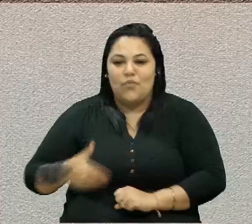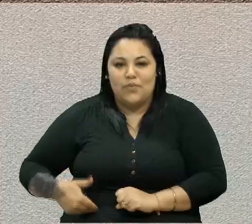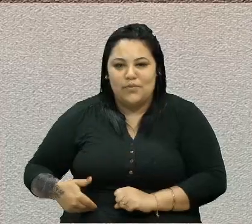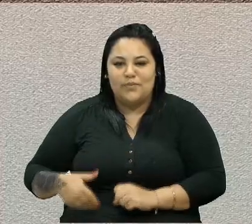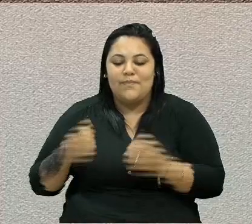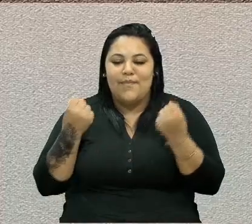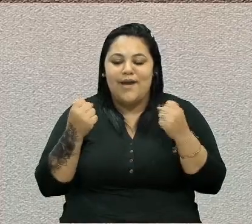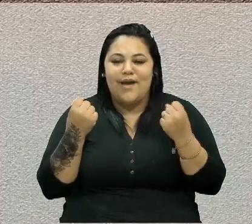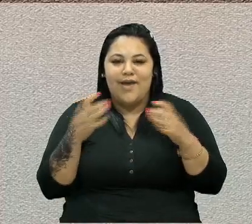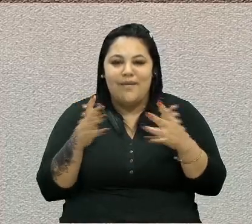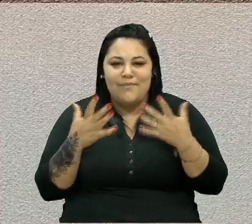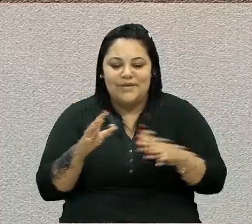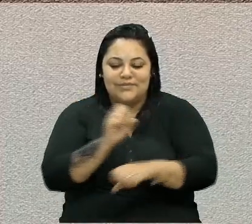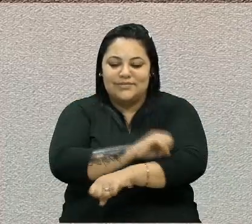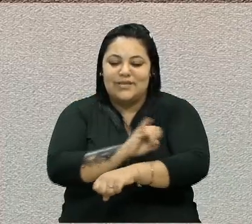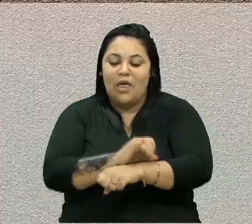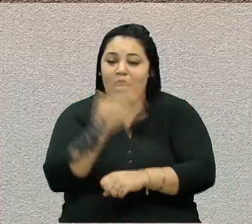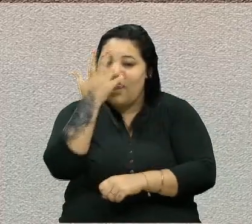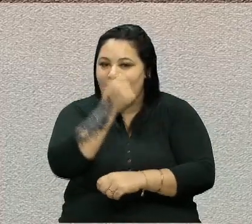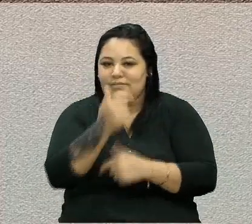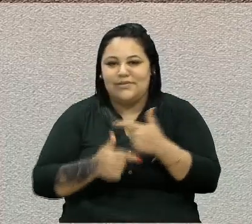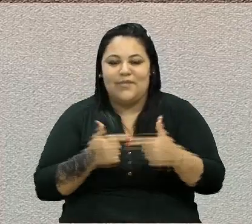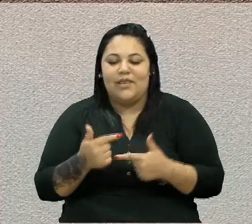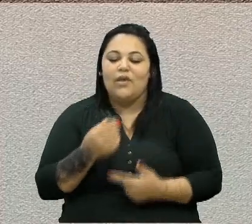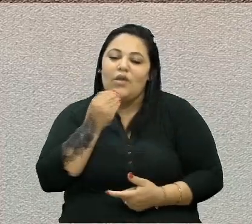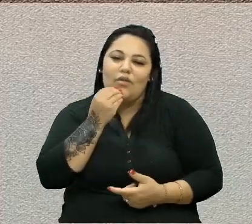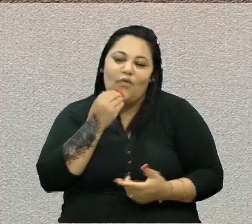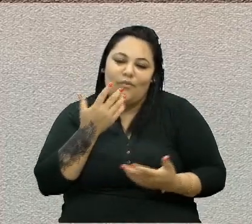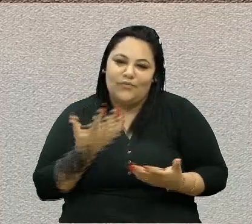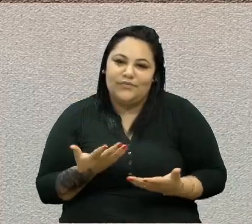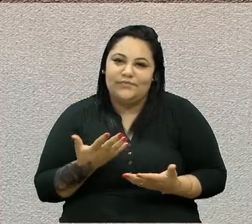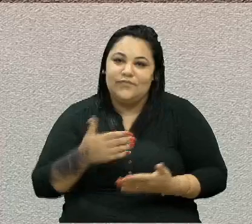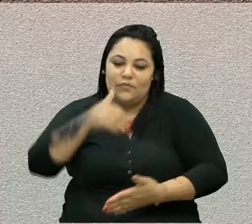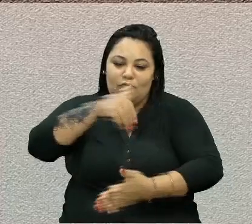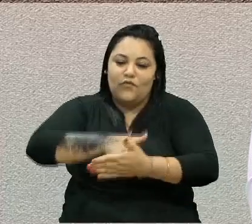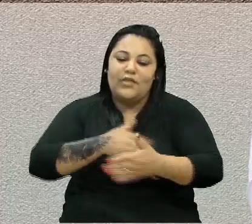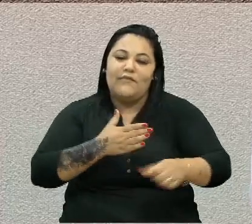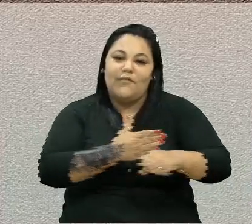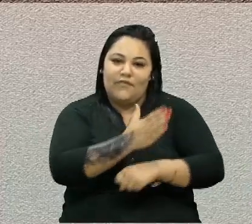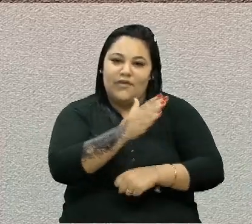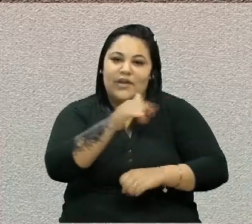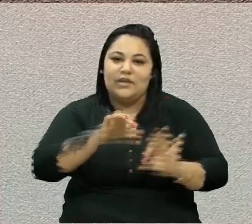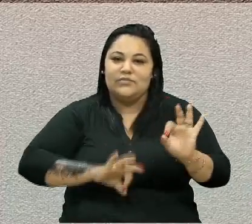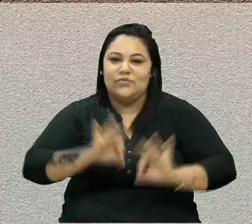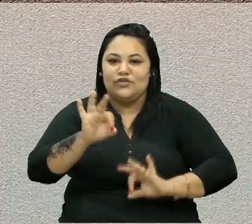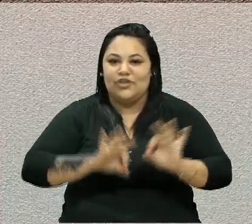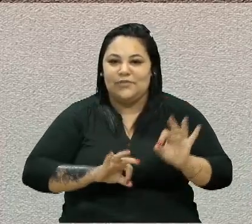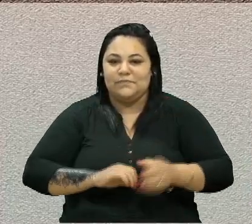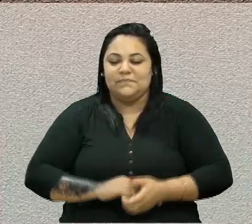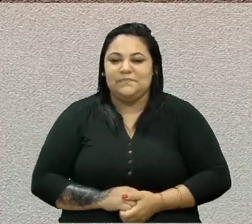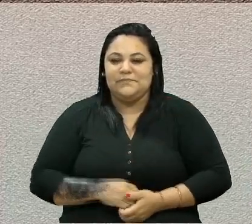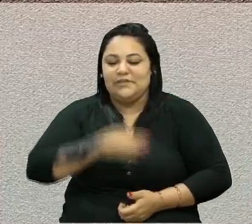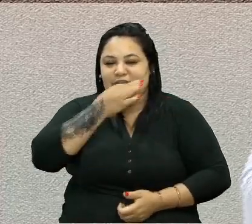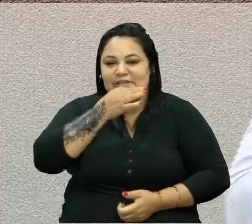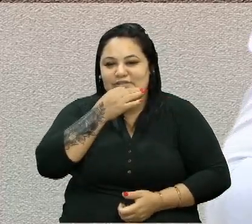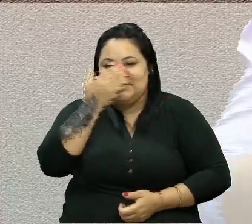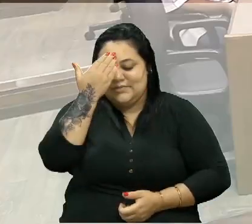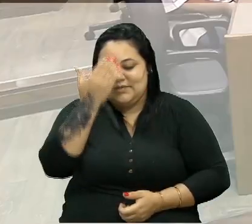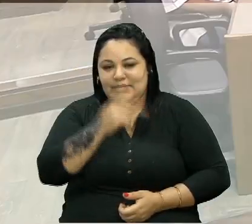belo trabalho que realizam e, evidentemente, vamos votar favorável a esse importante projeto de Caxias do Sul. Obrigado, presidente.